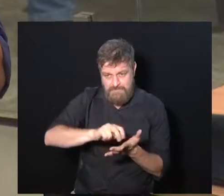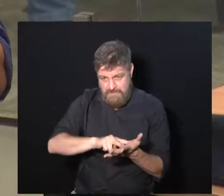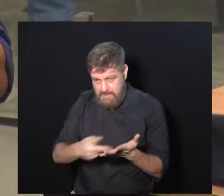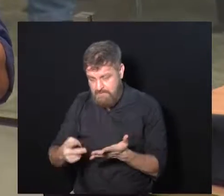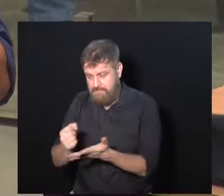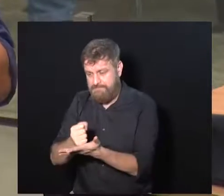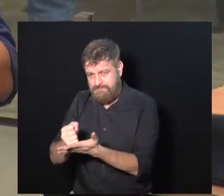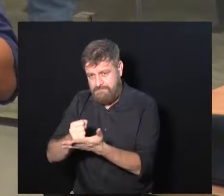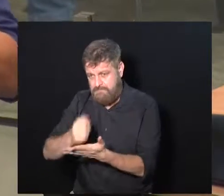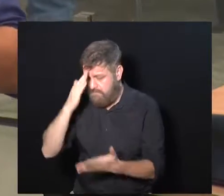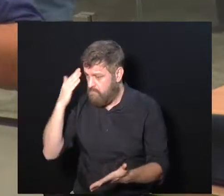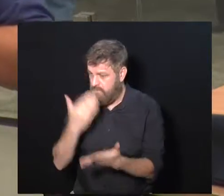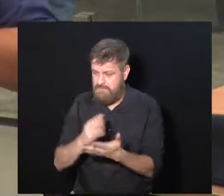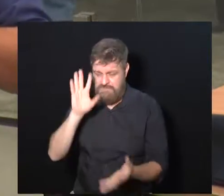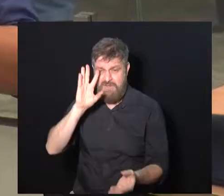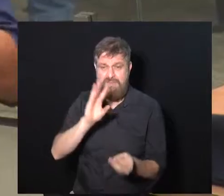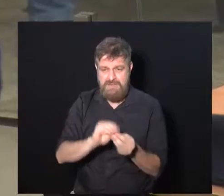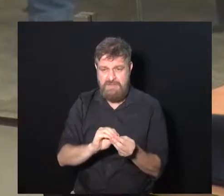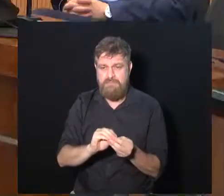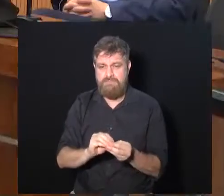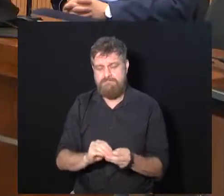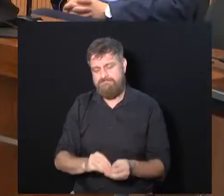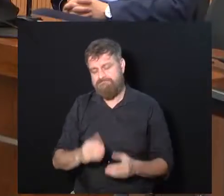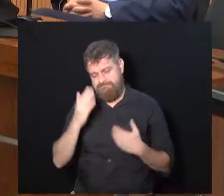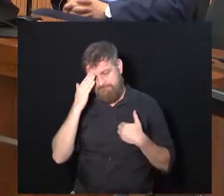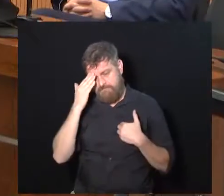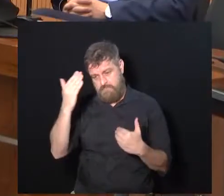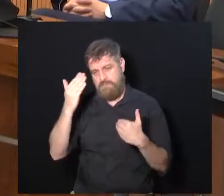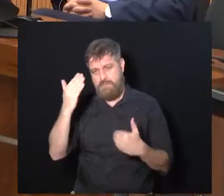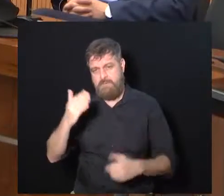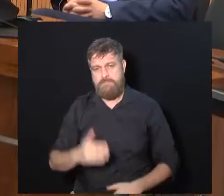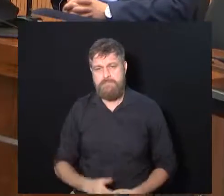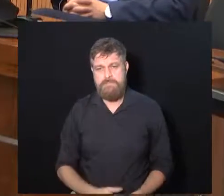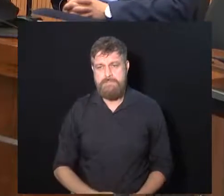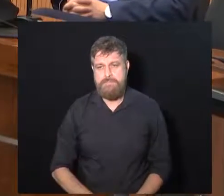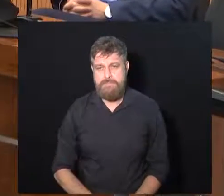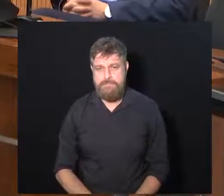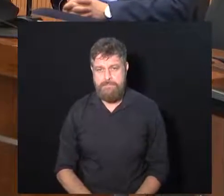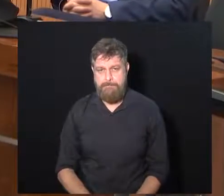analisado e terá aí um bom encaminhamento. Muito obrigado.